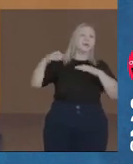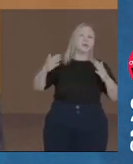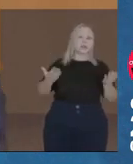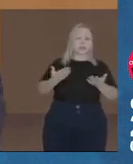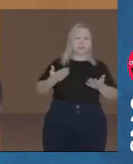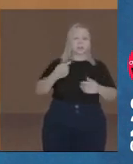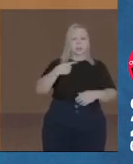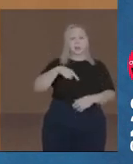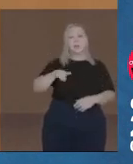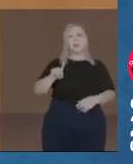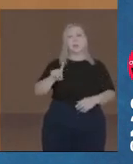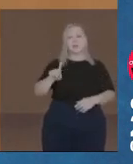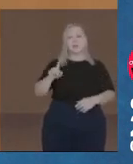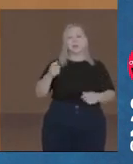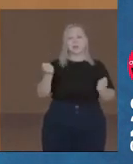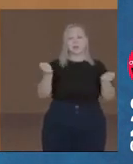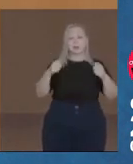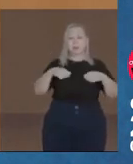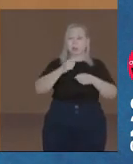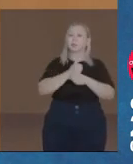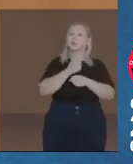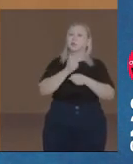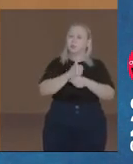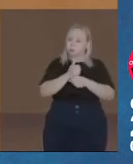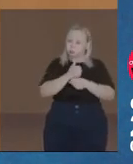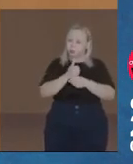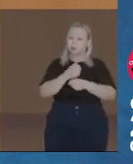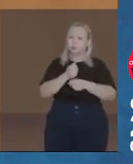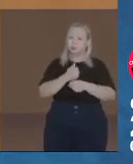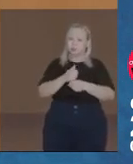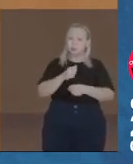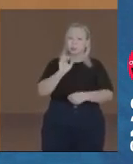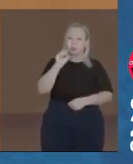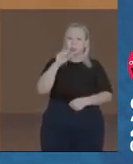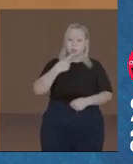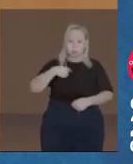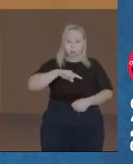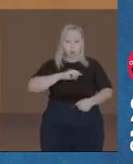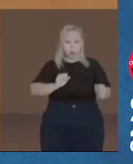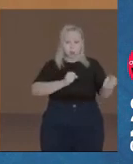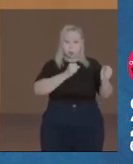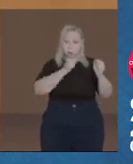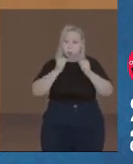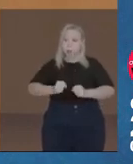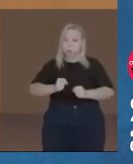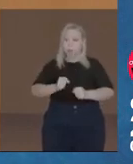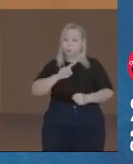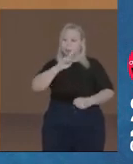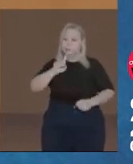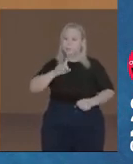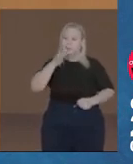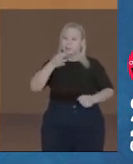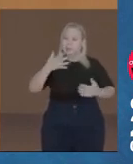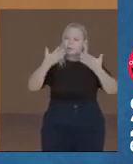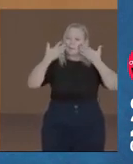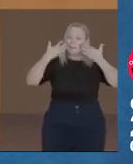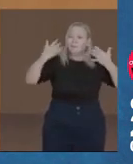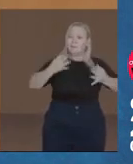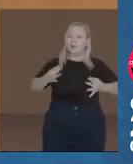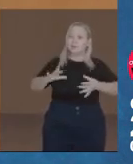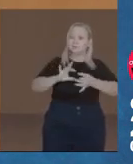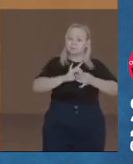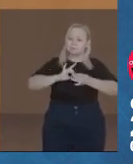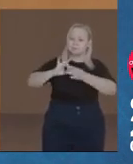o mundo precisa de paz e não de guerra, o mundo precisa de livros e não de armas, o mundo precisa de amor e não de